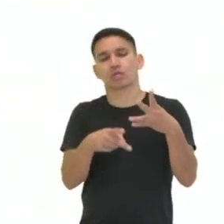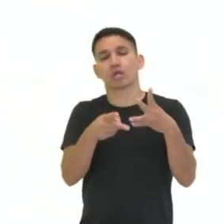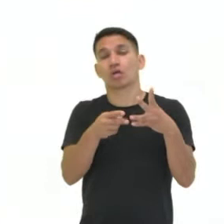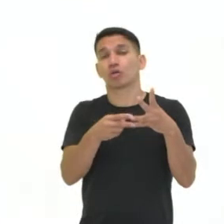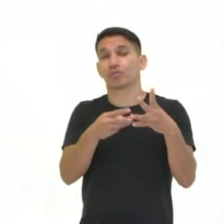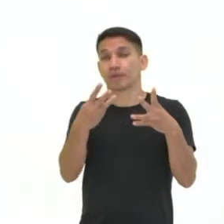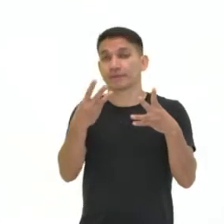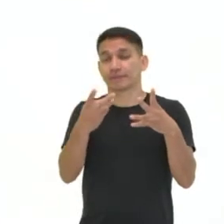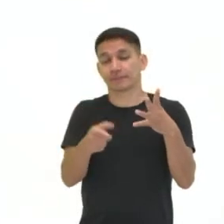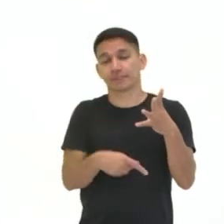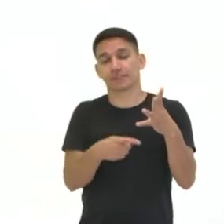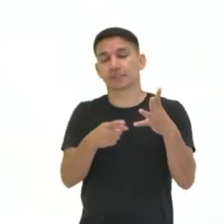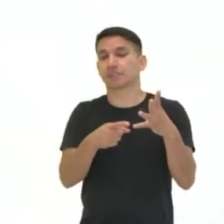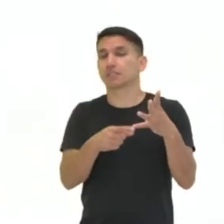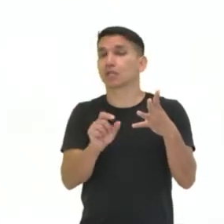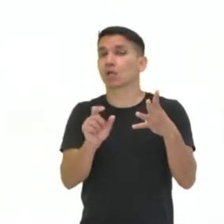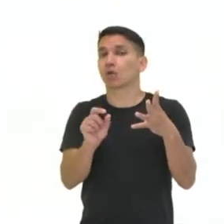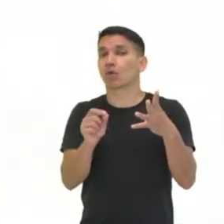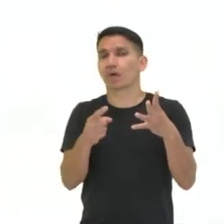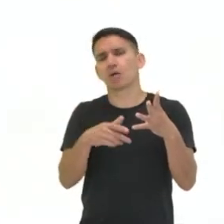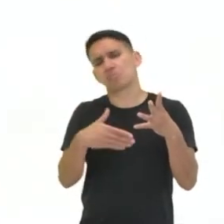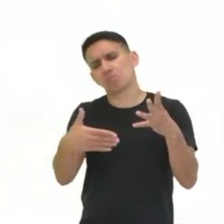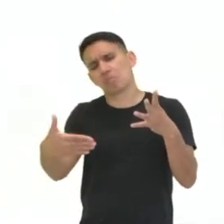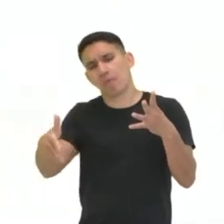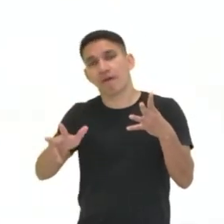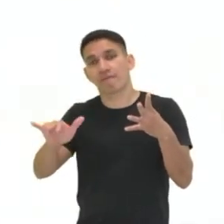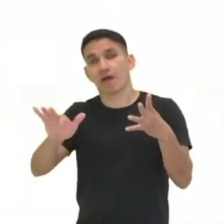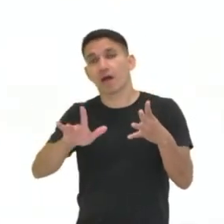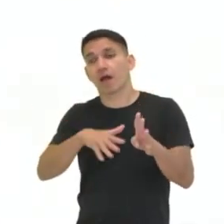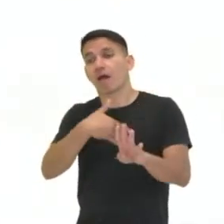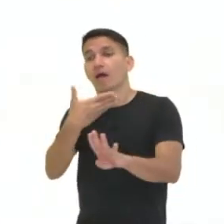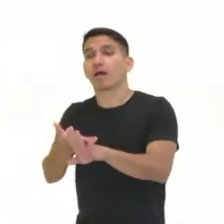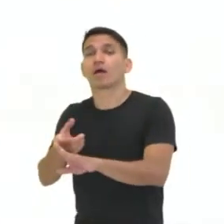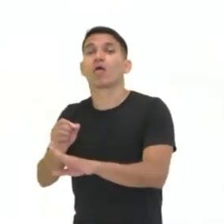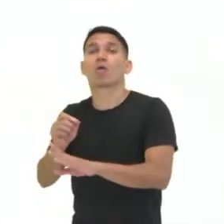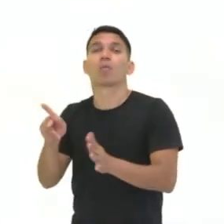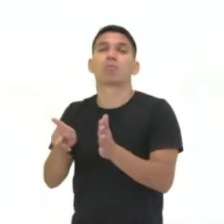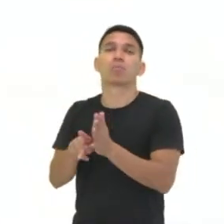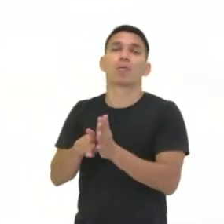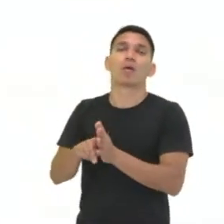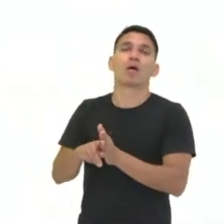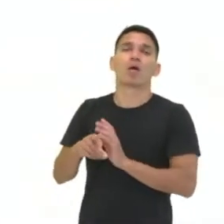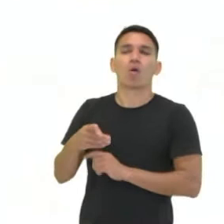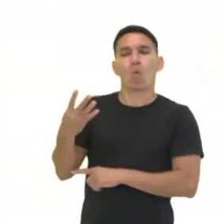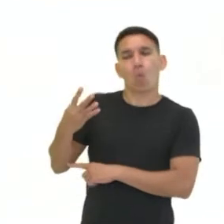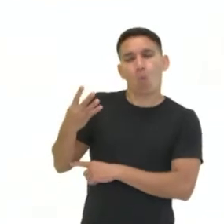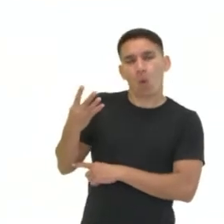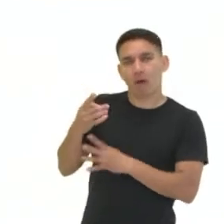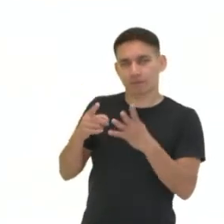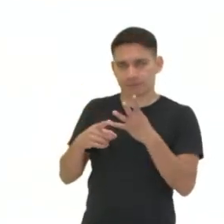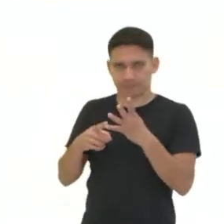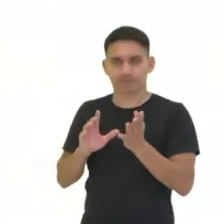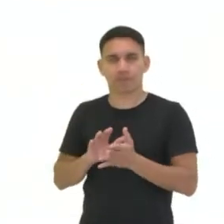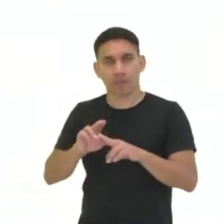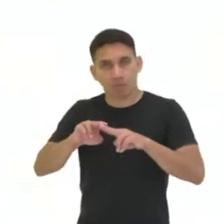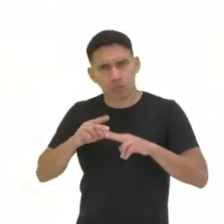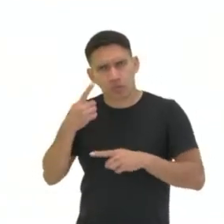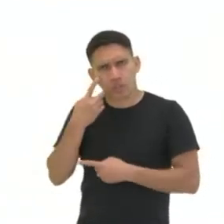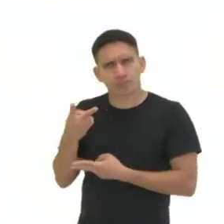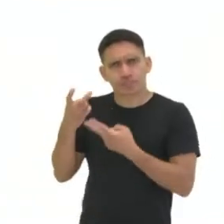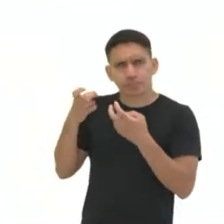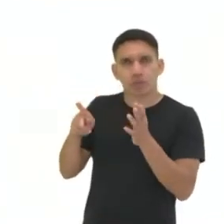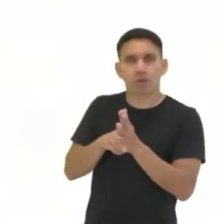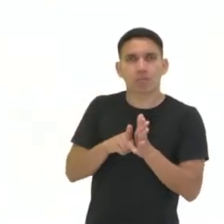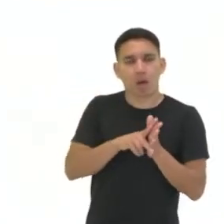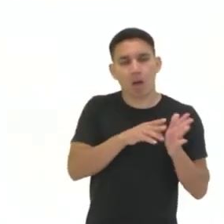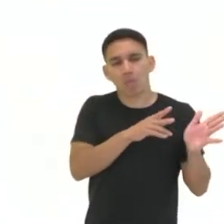para a terceira e assim sucessivamente até eu chegar na 4ª posição. Então, pelo princípio fundamental da